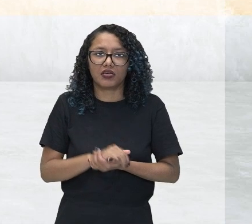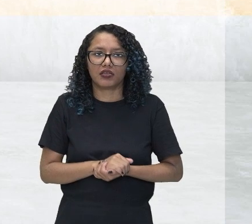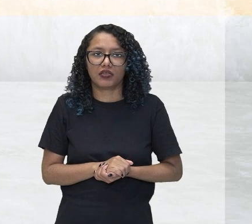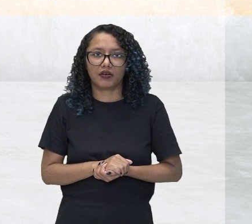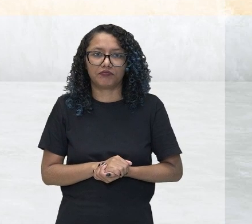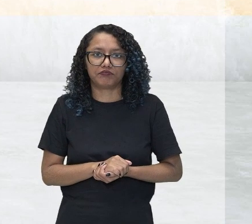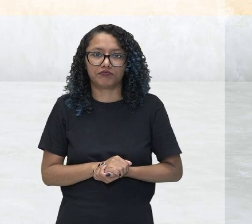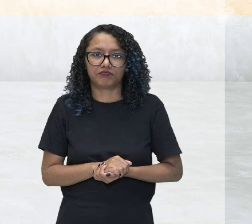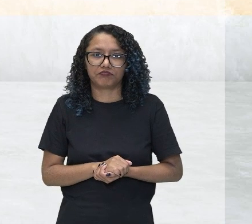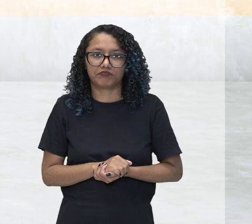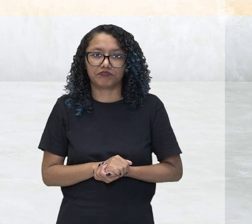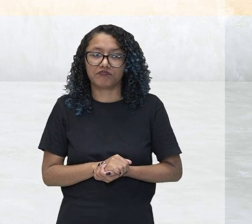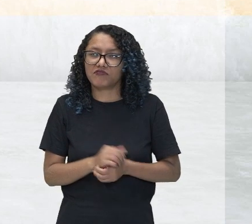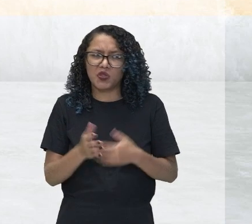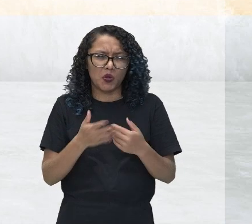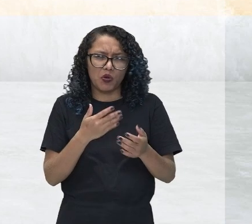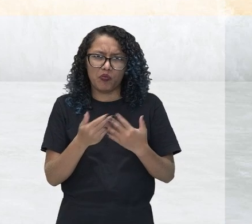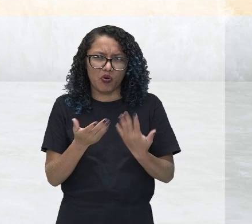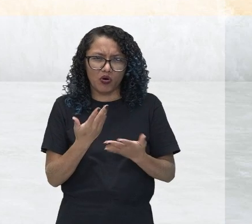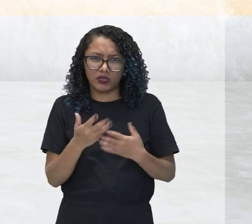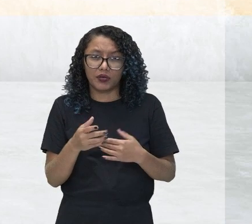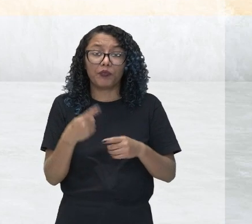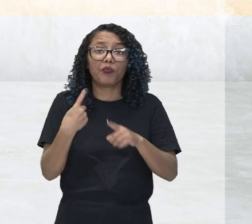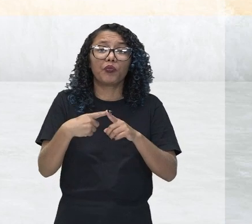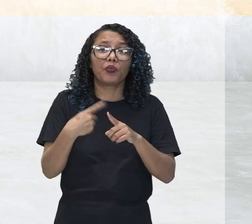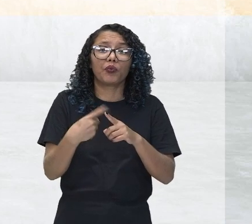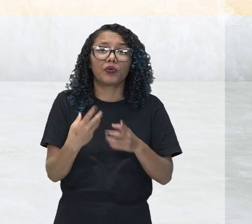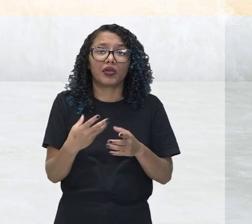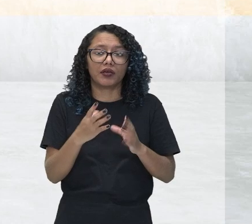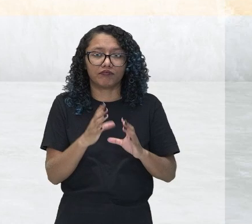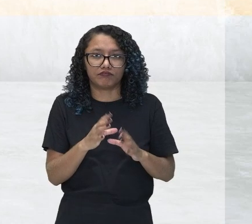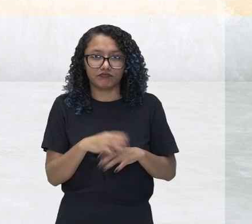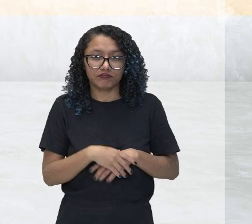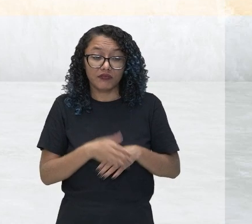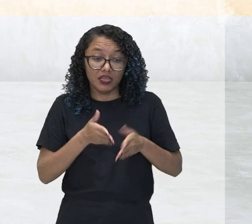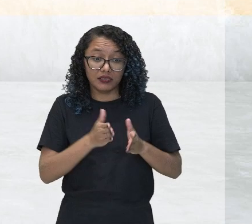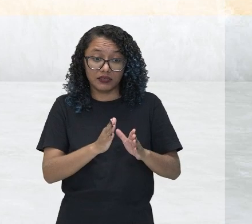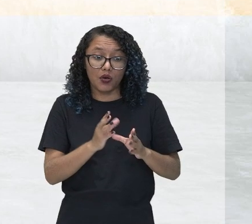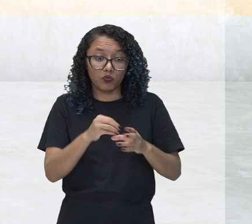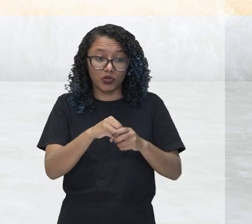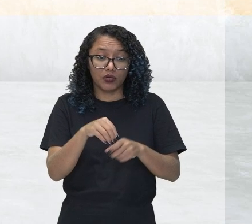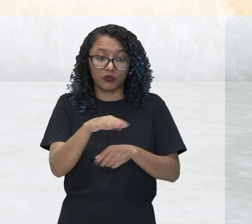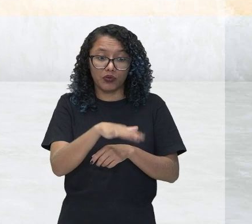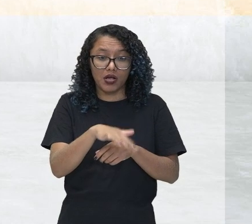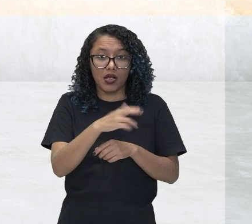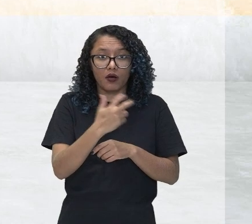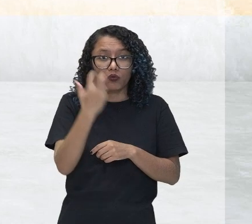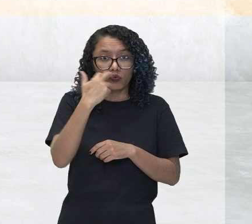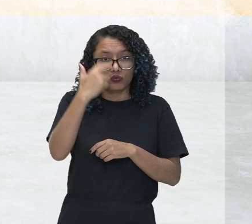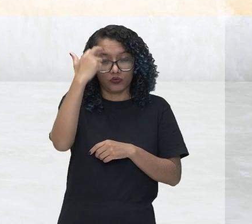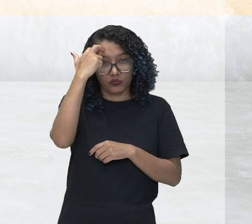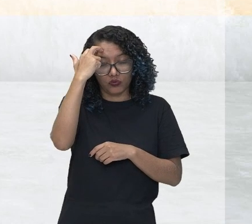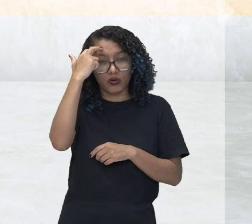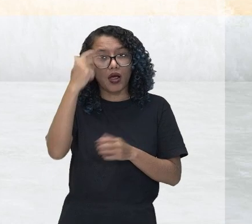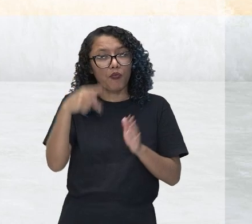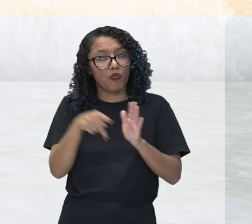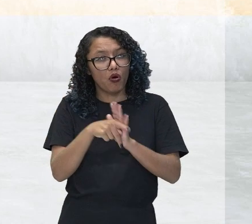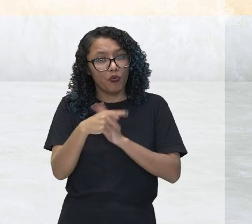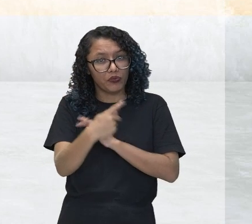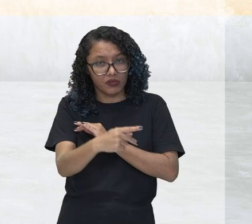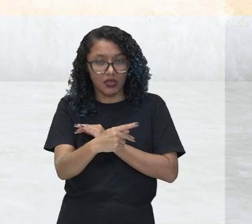nasceu dentro de uma cultura na qual ele faz parte e ele é um ser